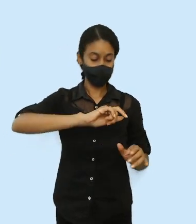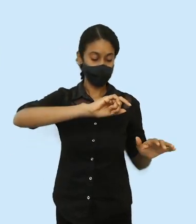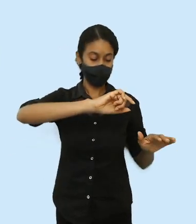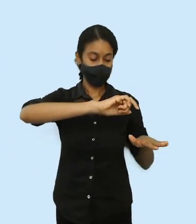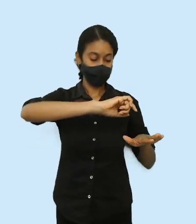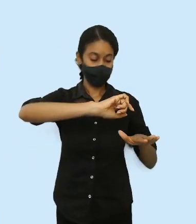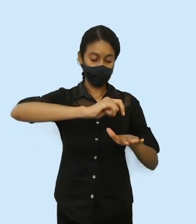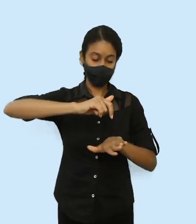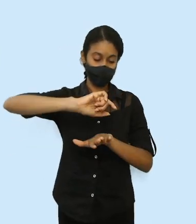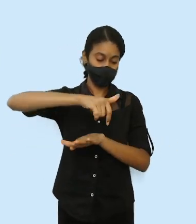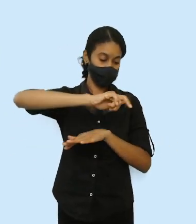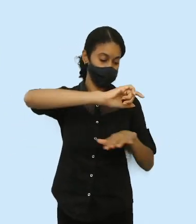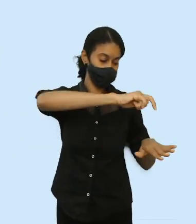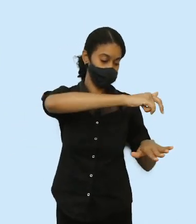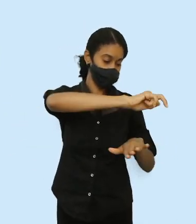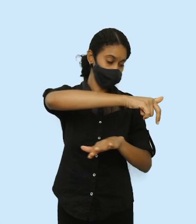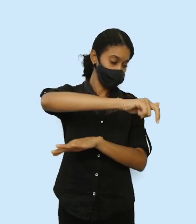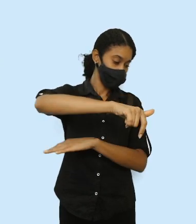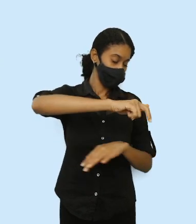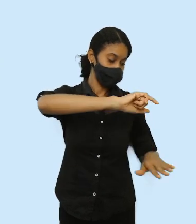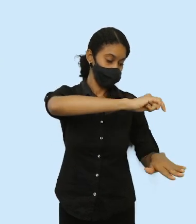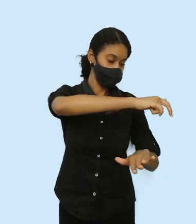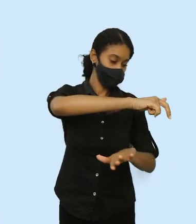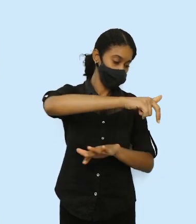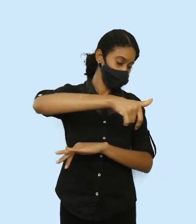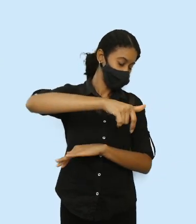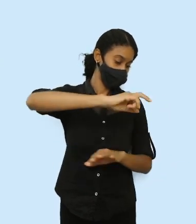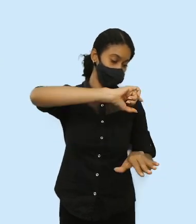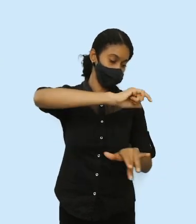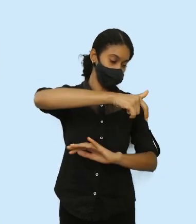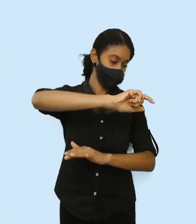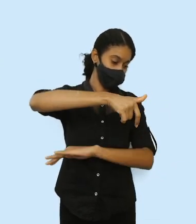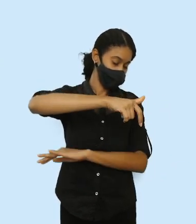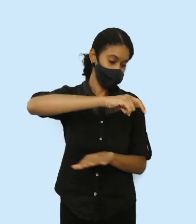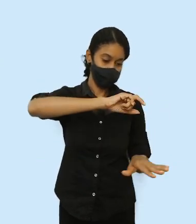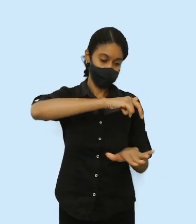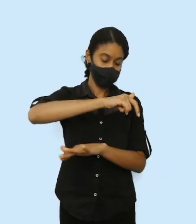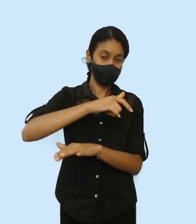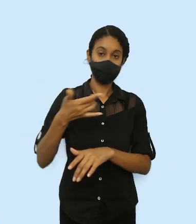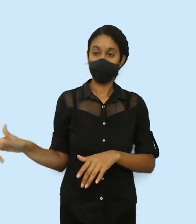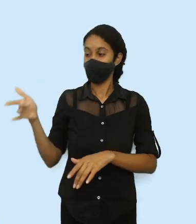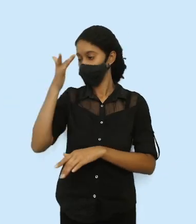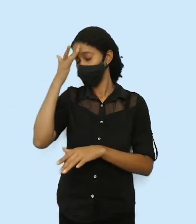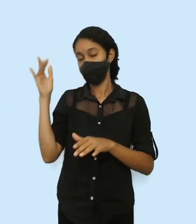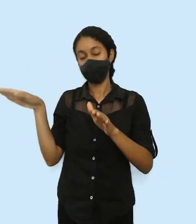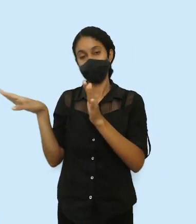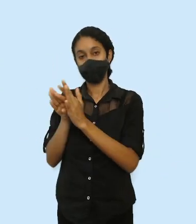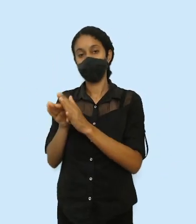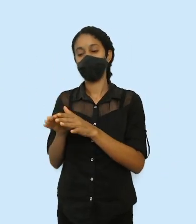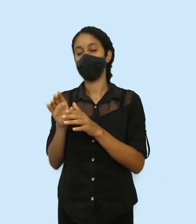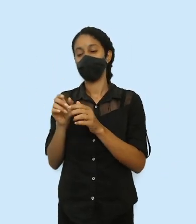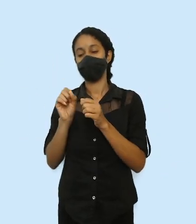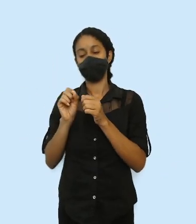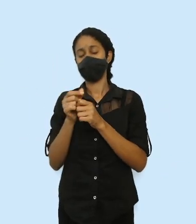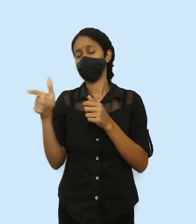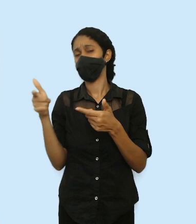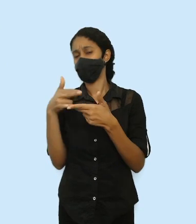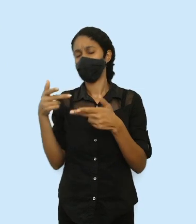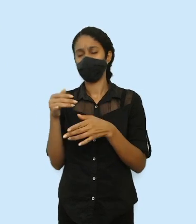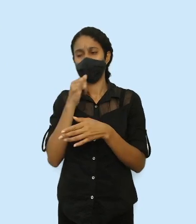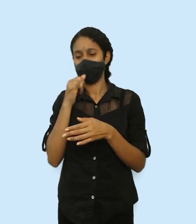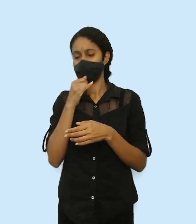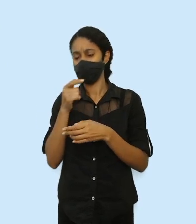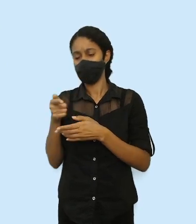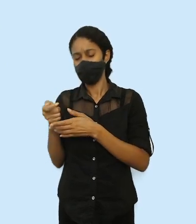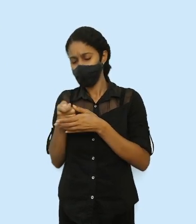na esteira, essa placa com parafuso vai para outra pessoa que vai ter uma outra função ali de soldar, de fazer o que quer que seja, que